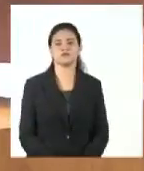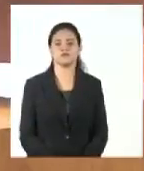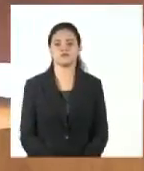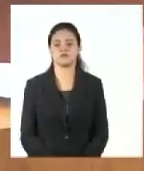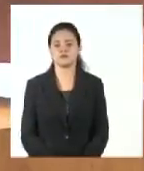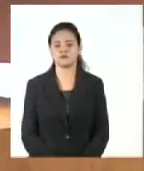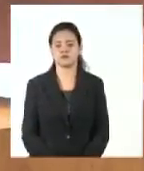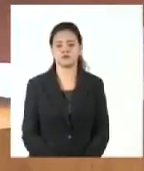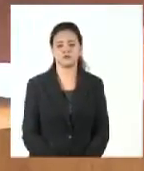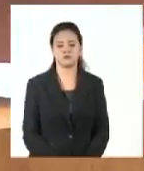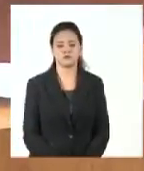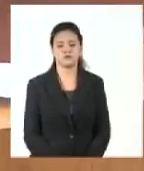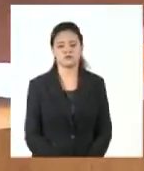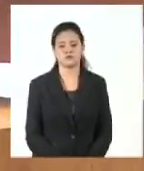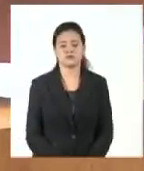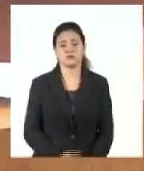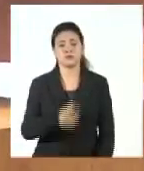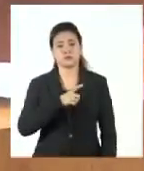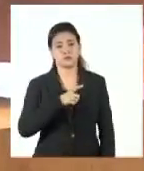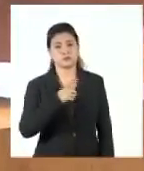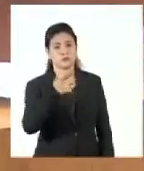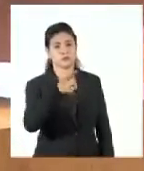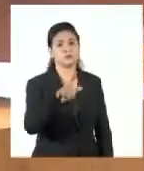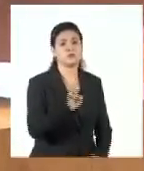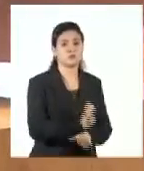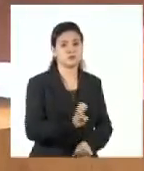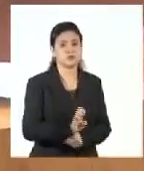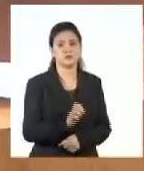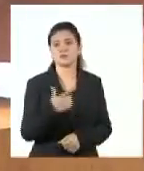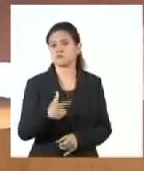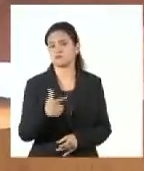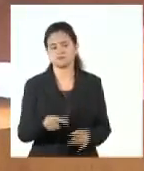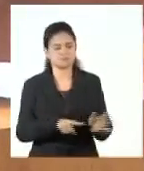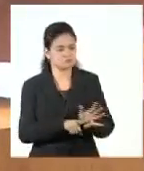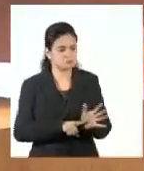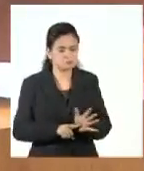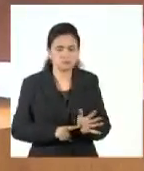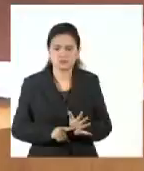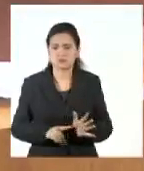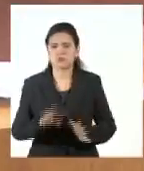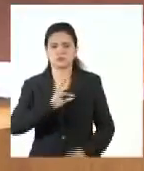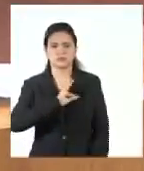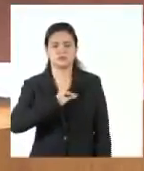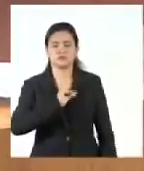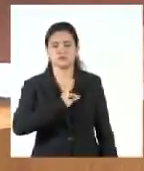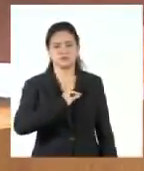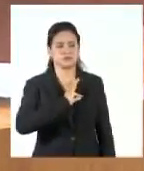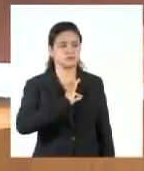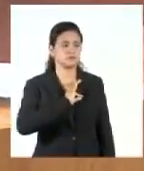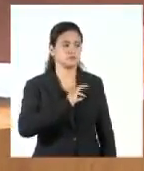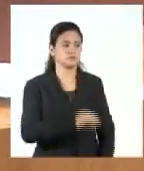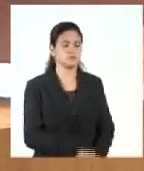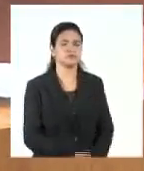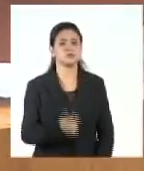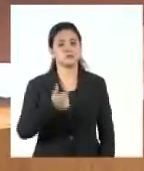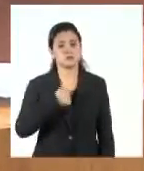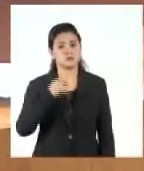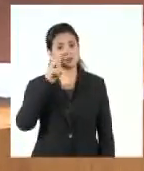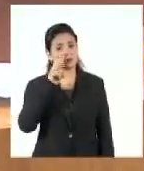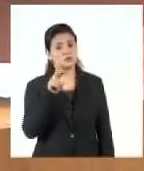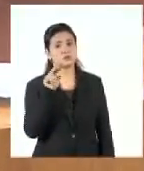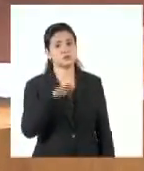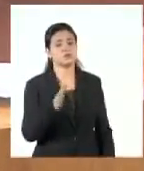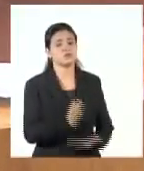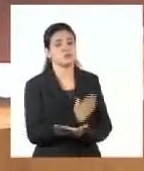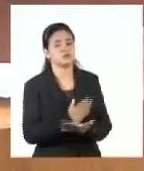Pior são outros estados que não têm isso. Eu vi alguns pronunciamentos de